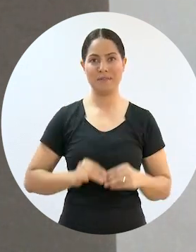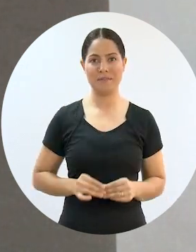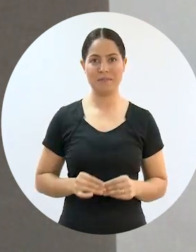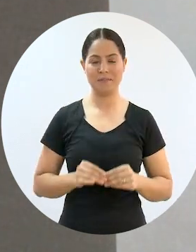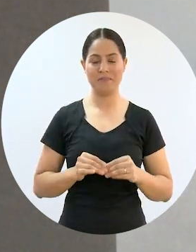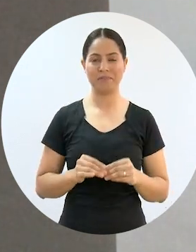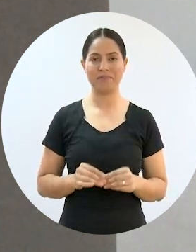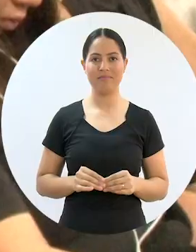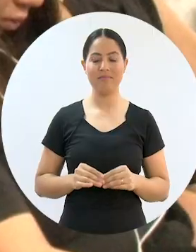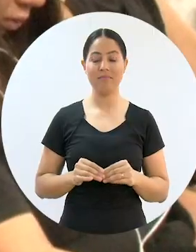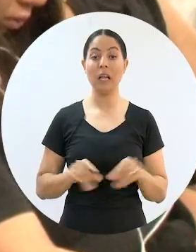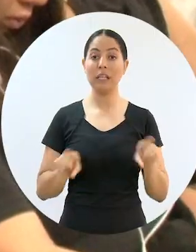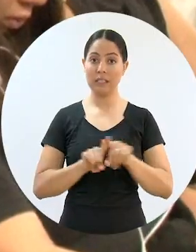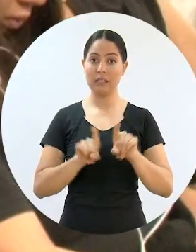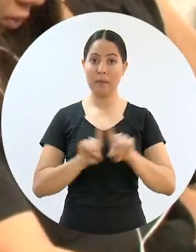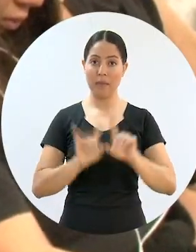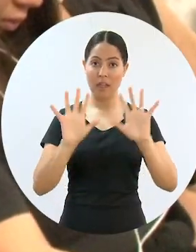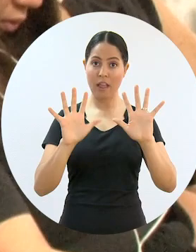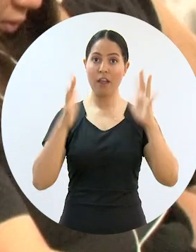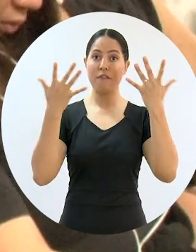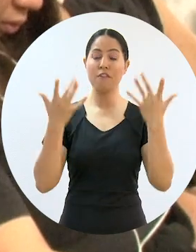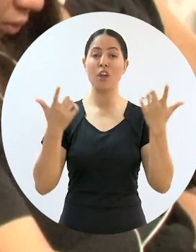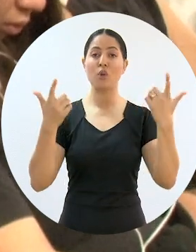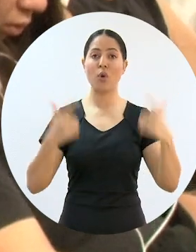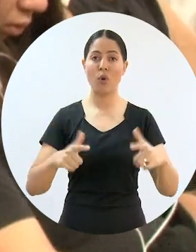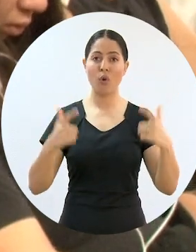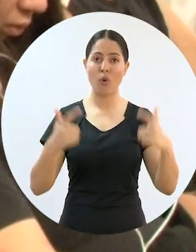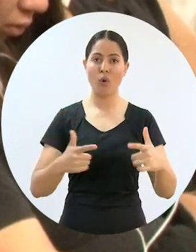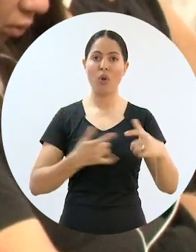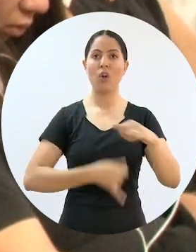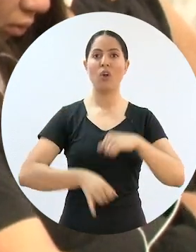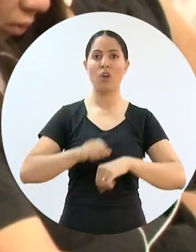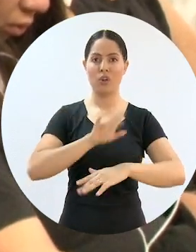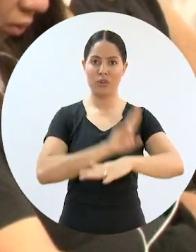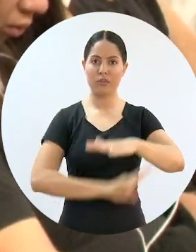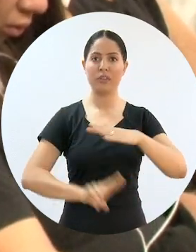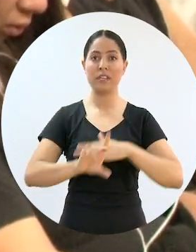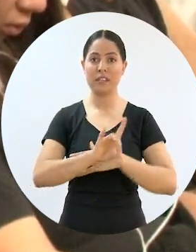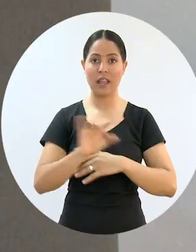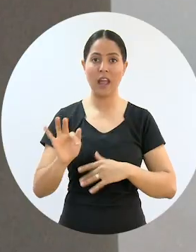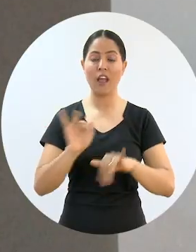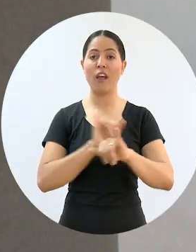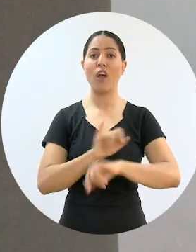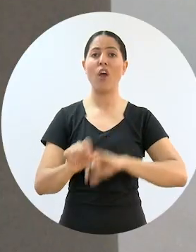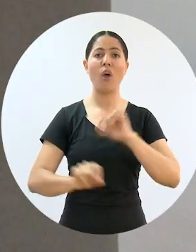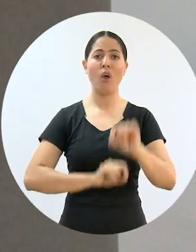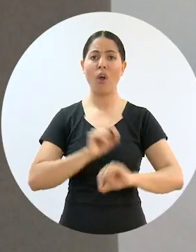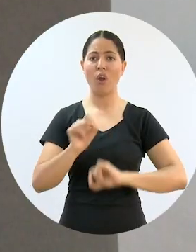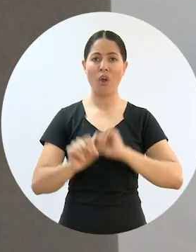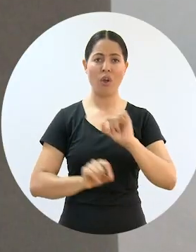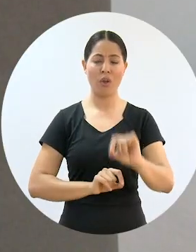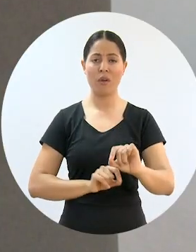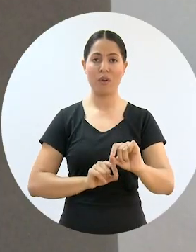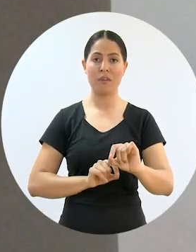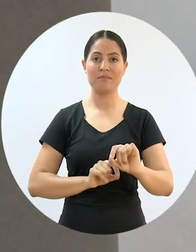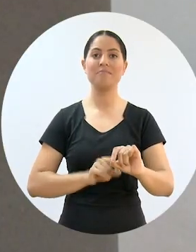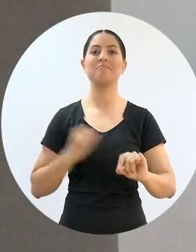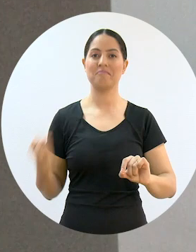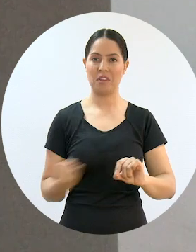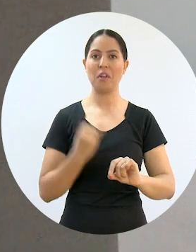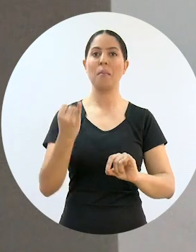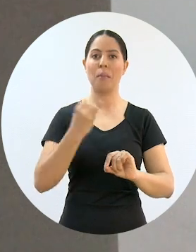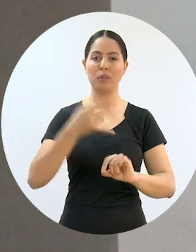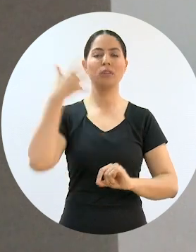democracia. No evento promovido pelo Centro Universitário do Distrito Federal, o presidente da Ordem dos Advogados do Brasil